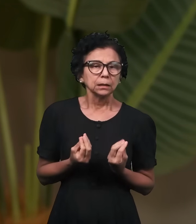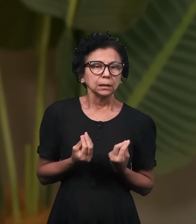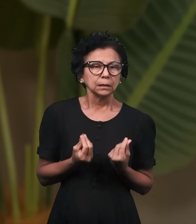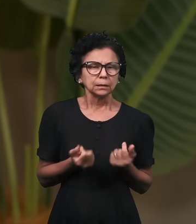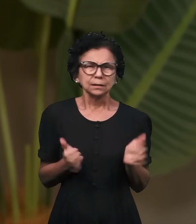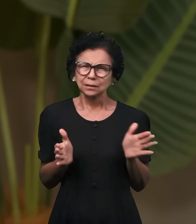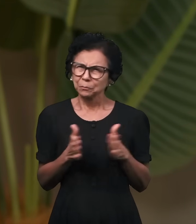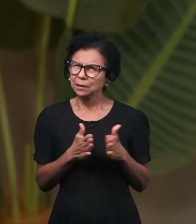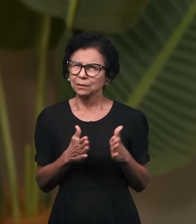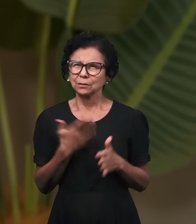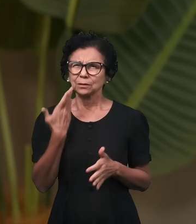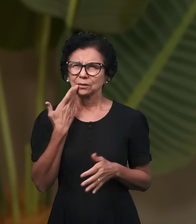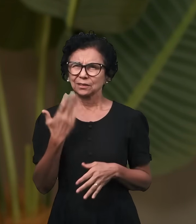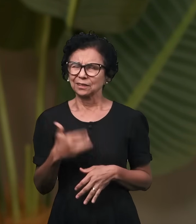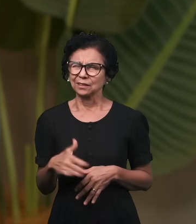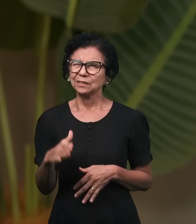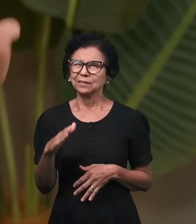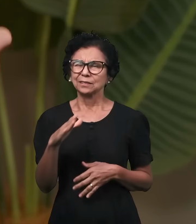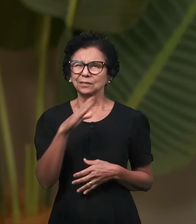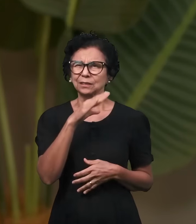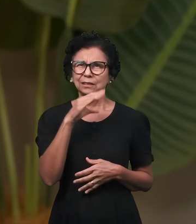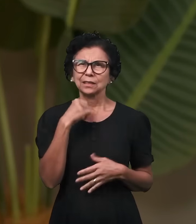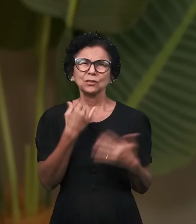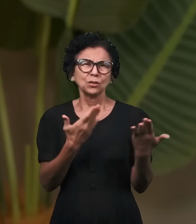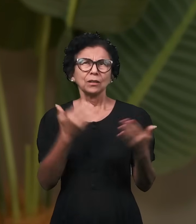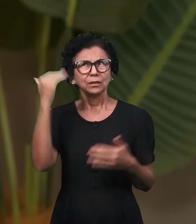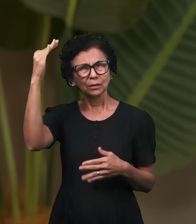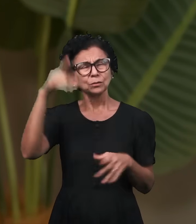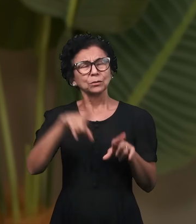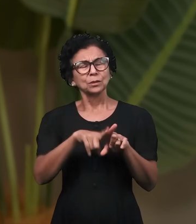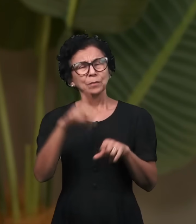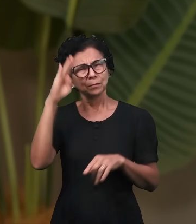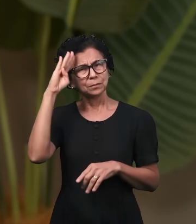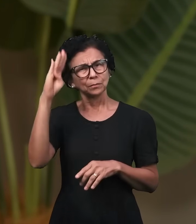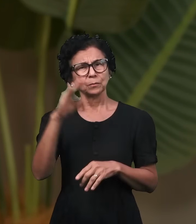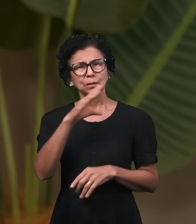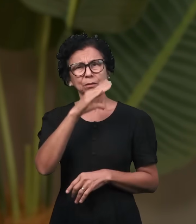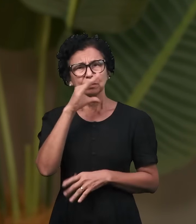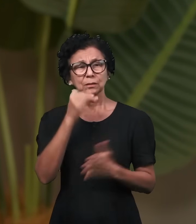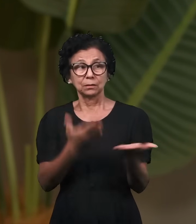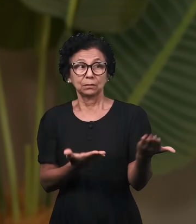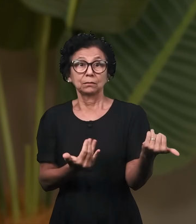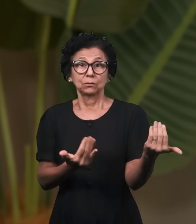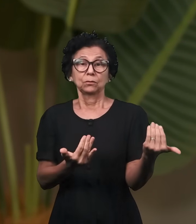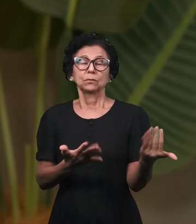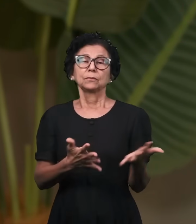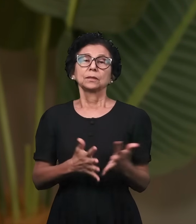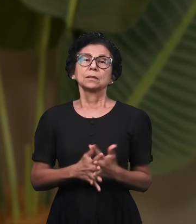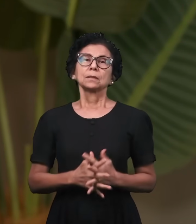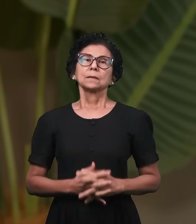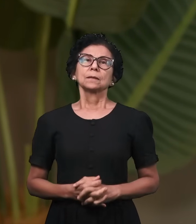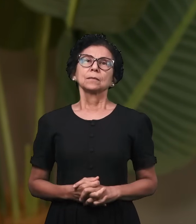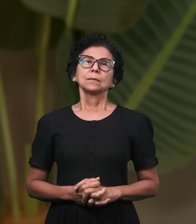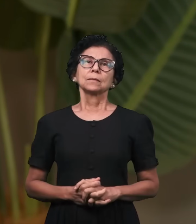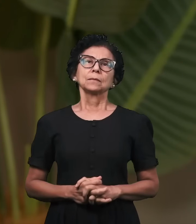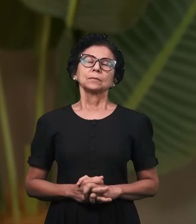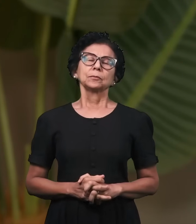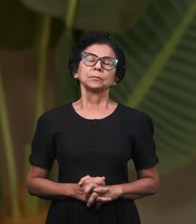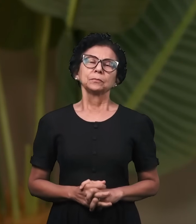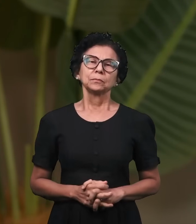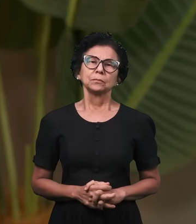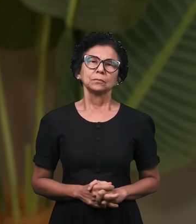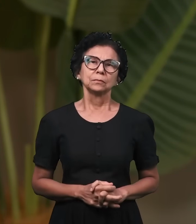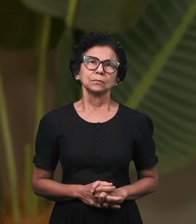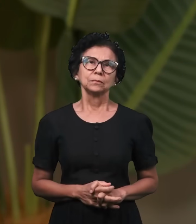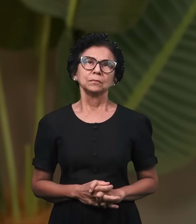crianças, adolescentes e de jovens, adultos também, mas principalmente adolescentes e jovens, no momento que vivemos. E